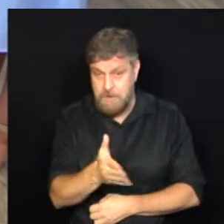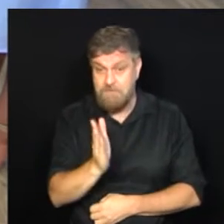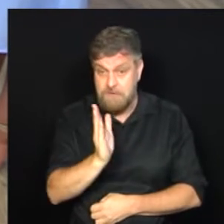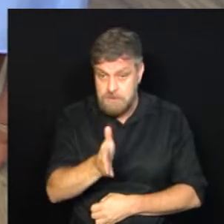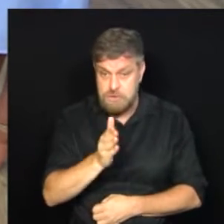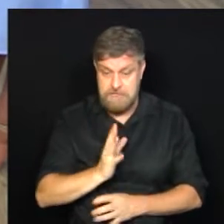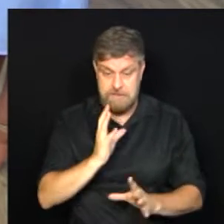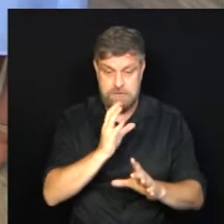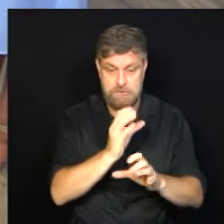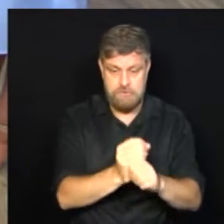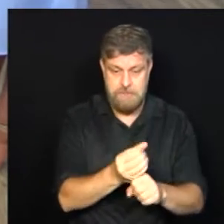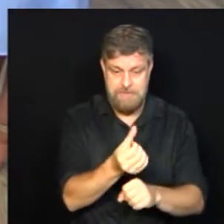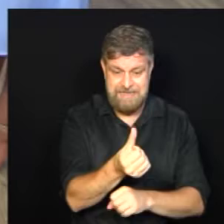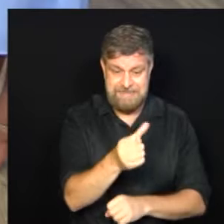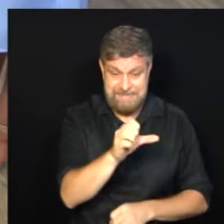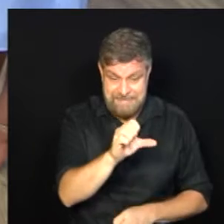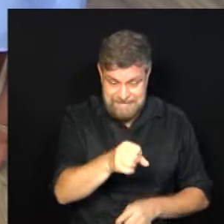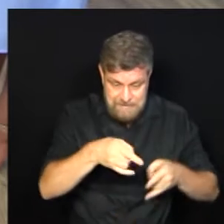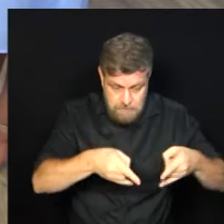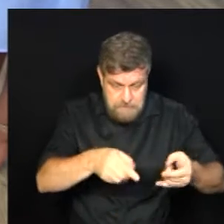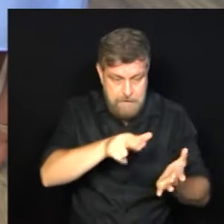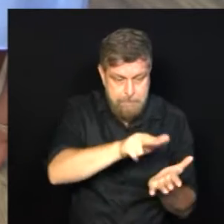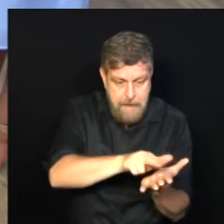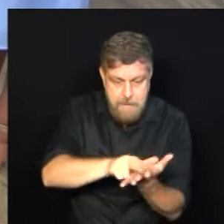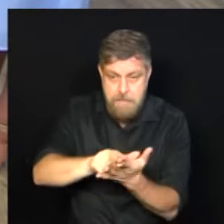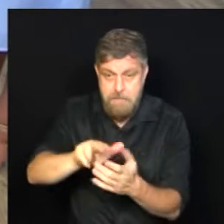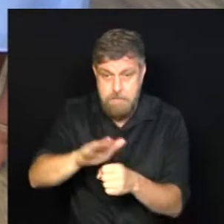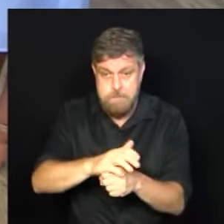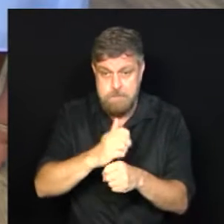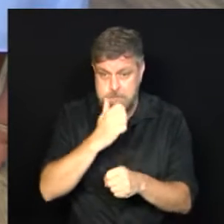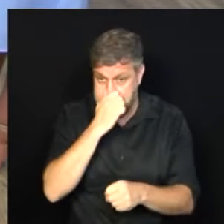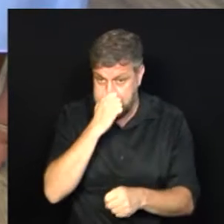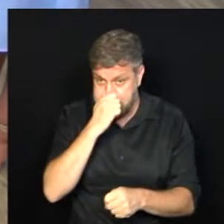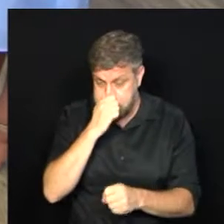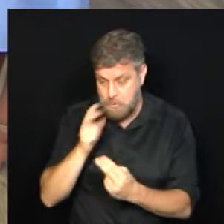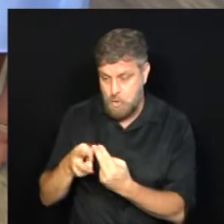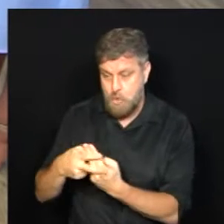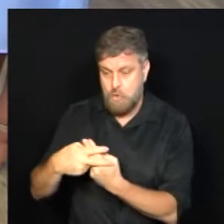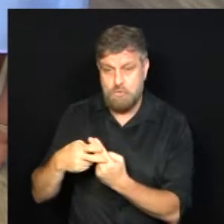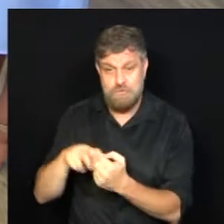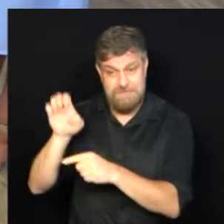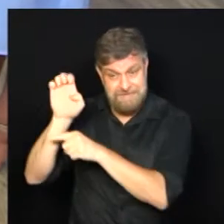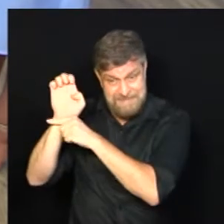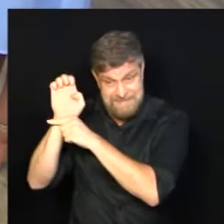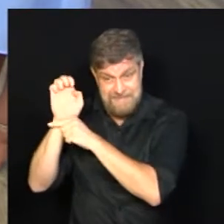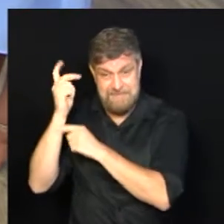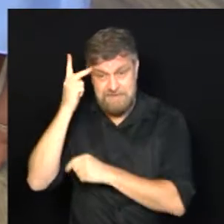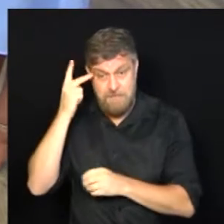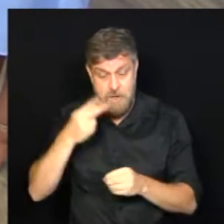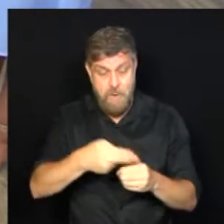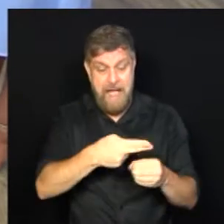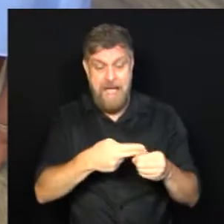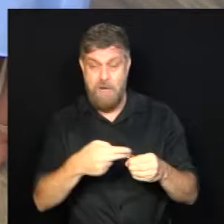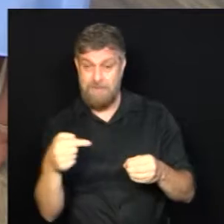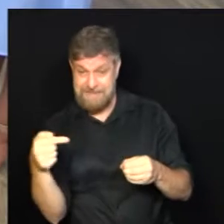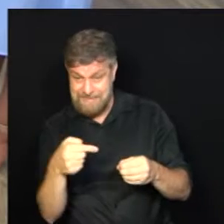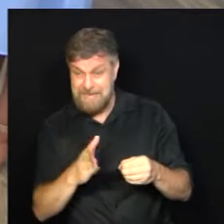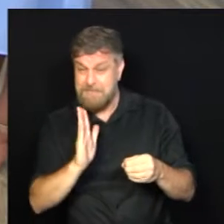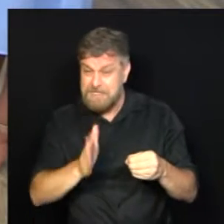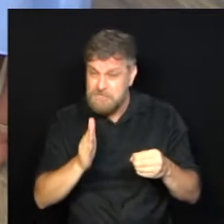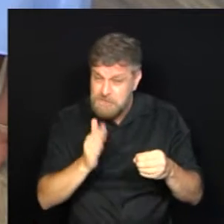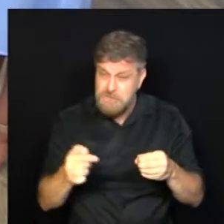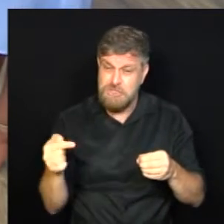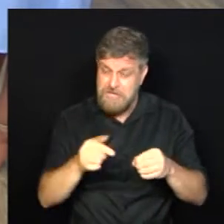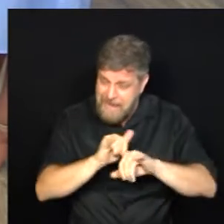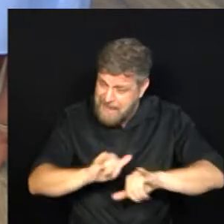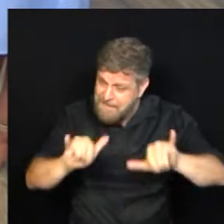nós temos 68 ocupados. No SUS estadual ainda está aquele dilema, então inclusive a Unicamp já